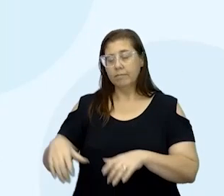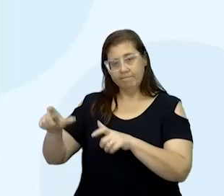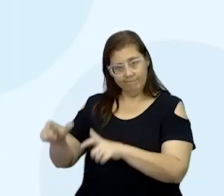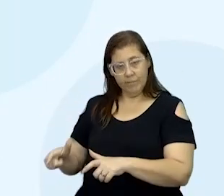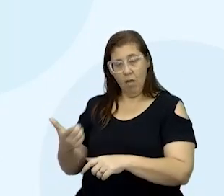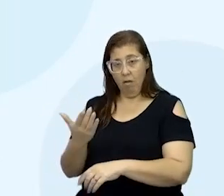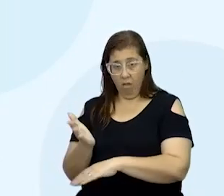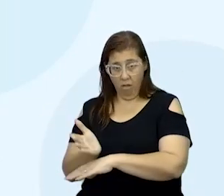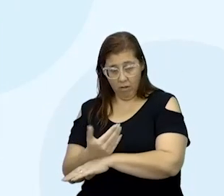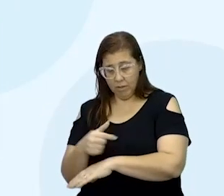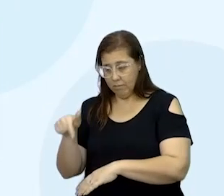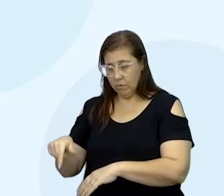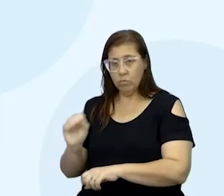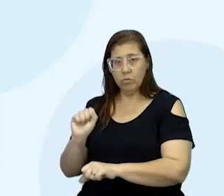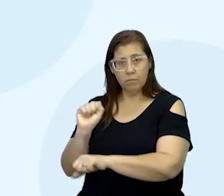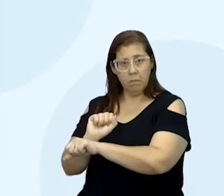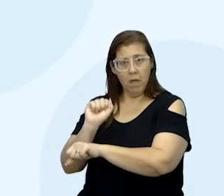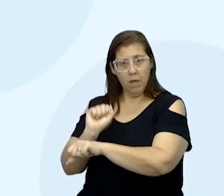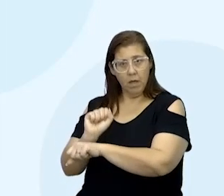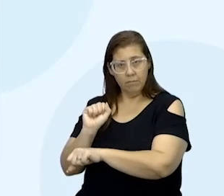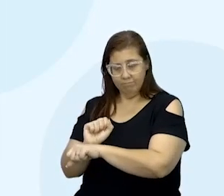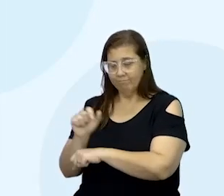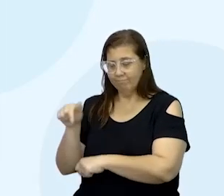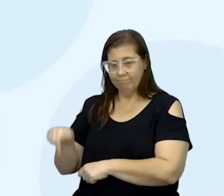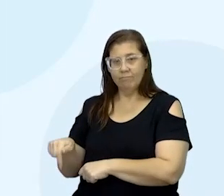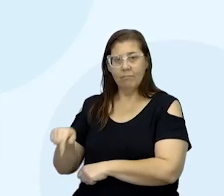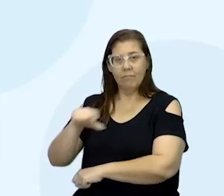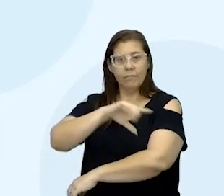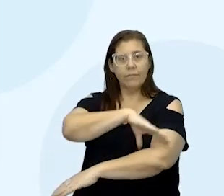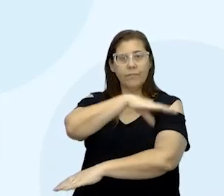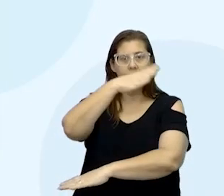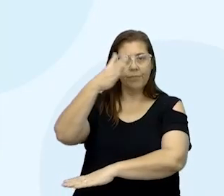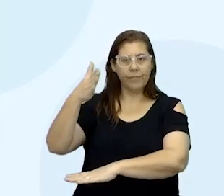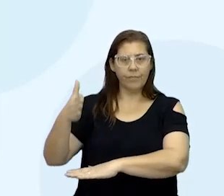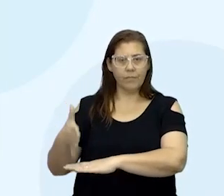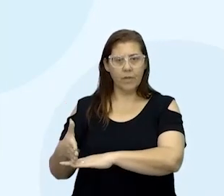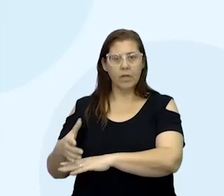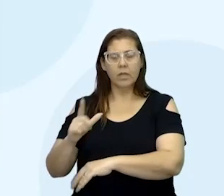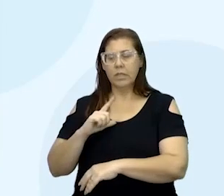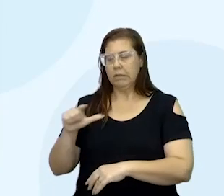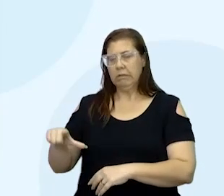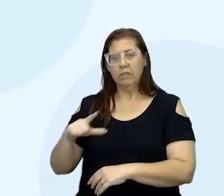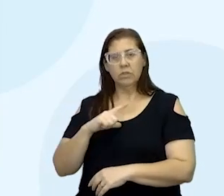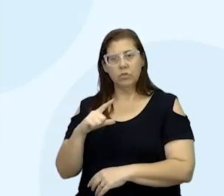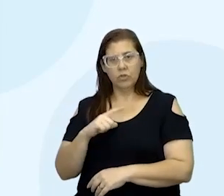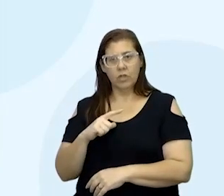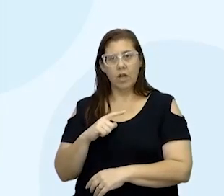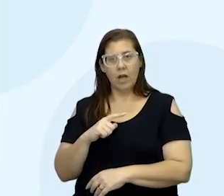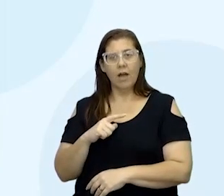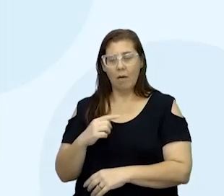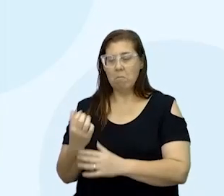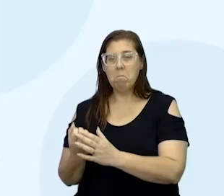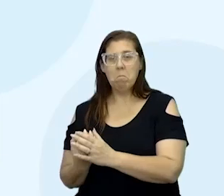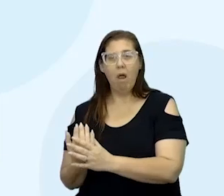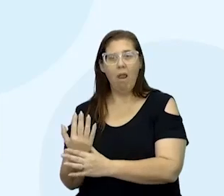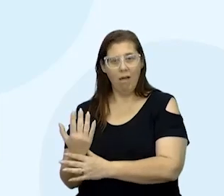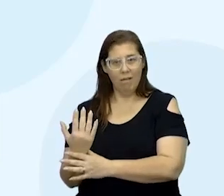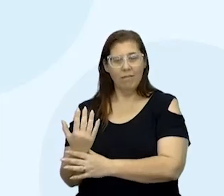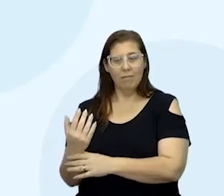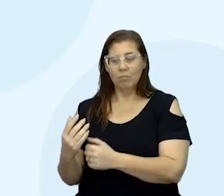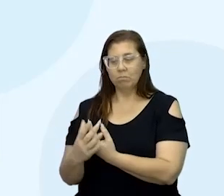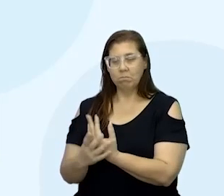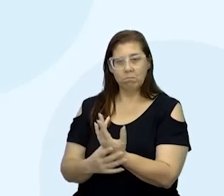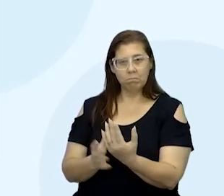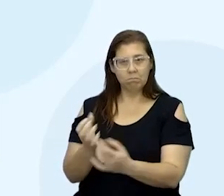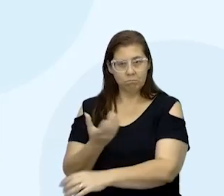para atacar Canudos e nesses morros, no caso, né, existiam a plantinha, né, que é